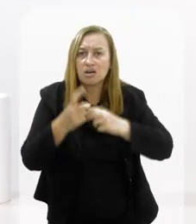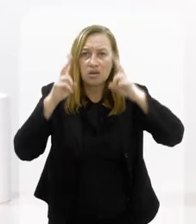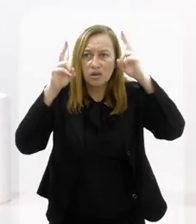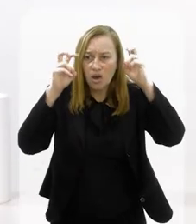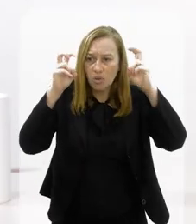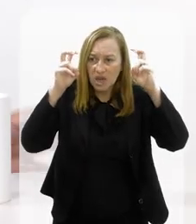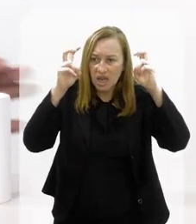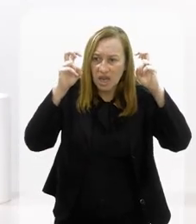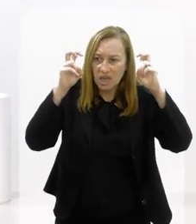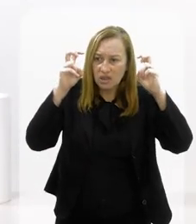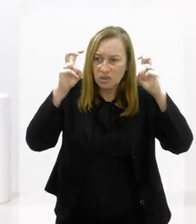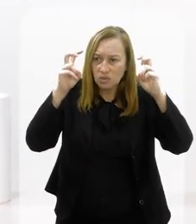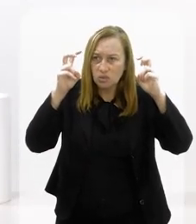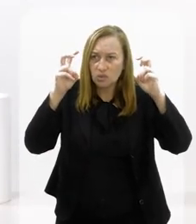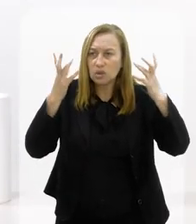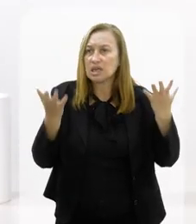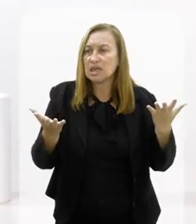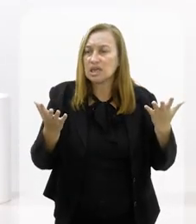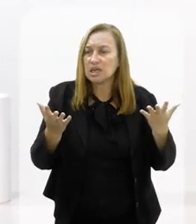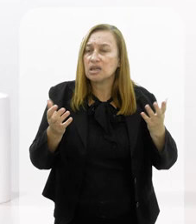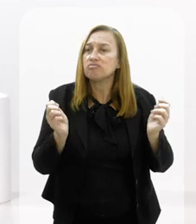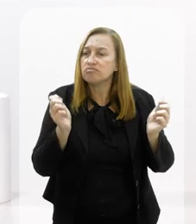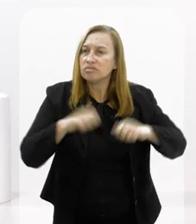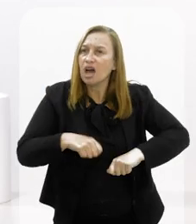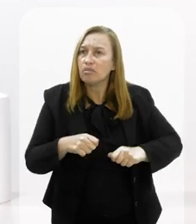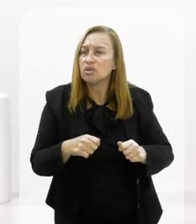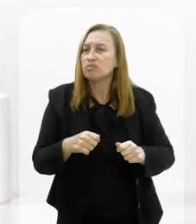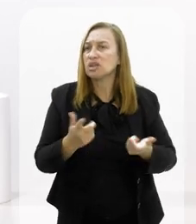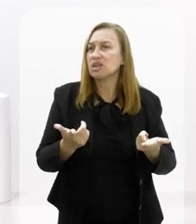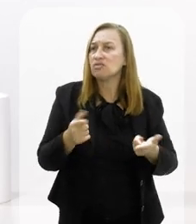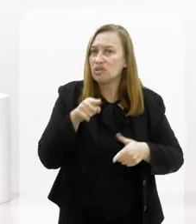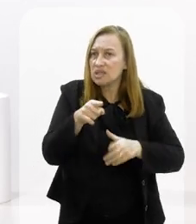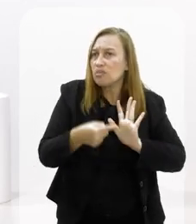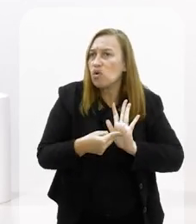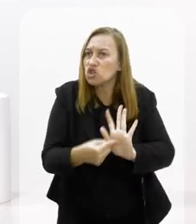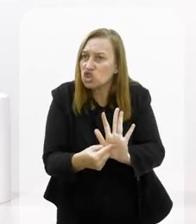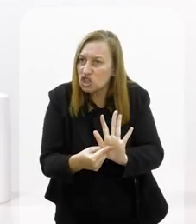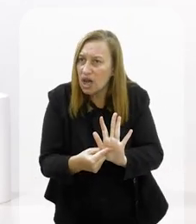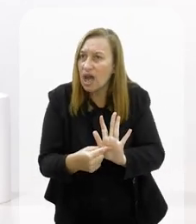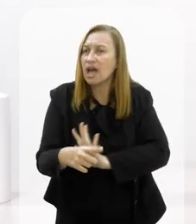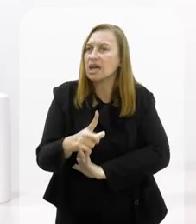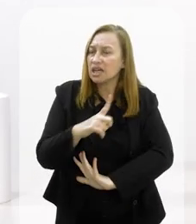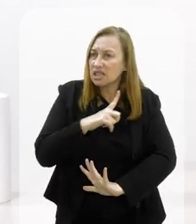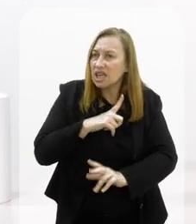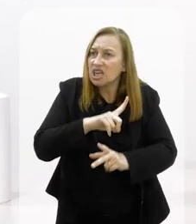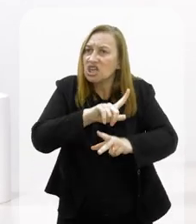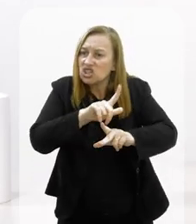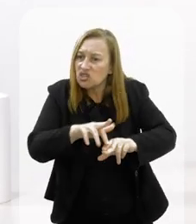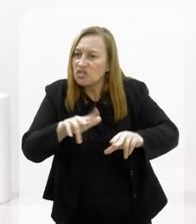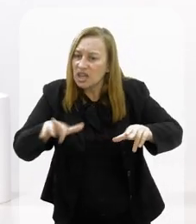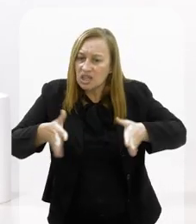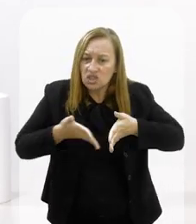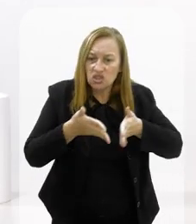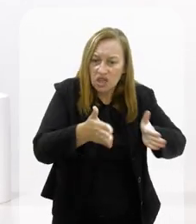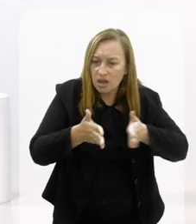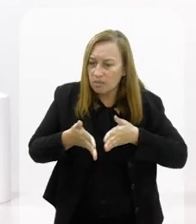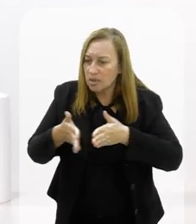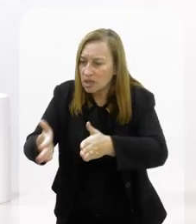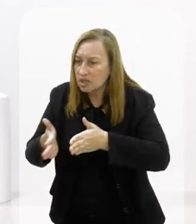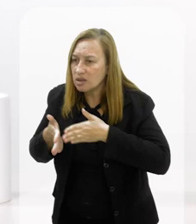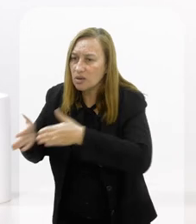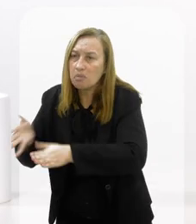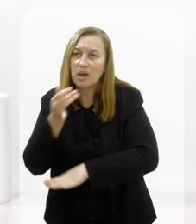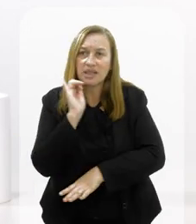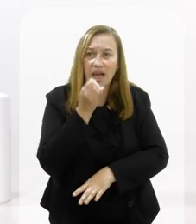é um enredo não cronológico Uhum é um enredo que dá a possibilidade de você mostrar que existem diferentes caminhos paraa